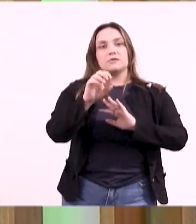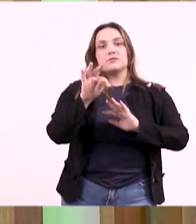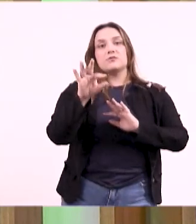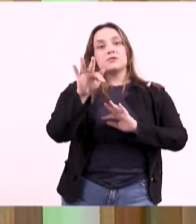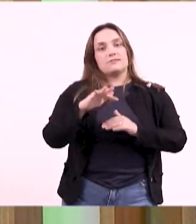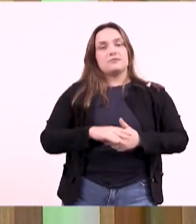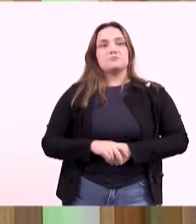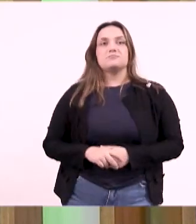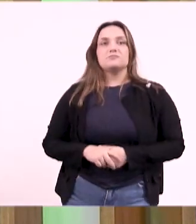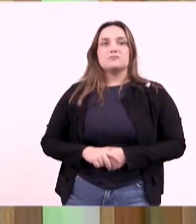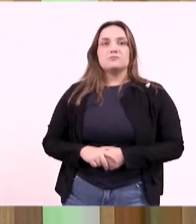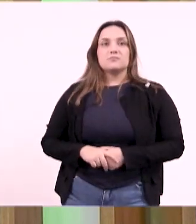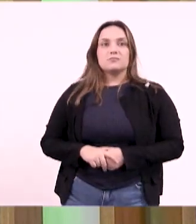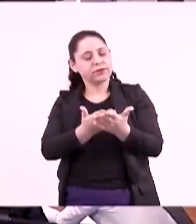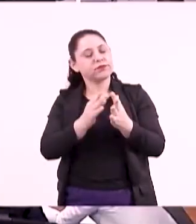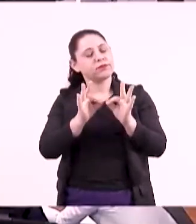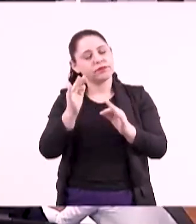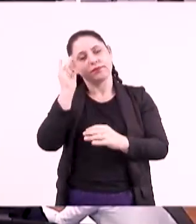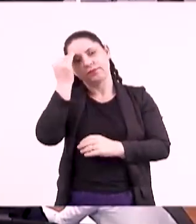Federal.